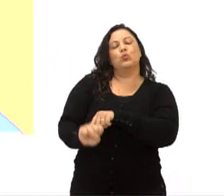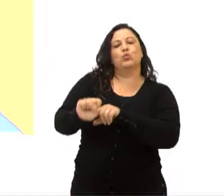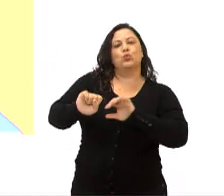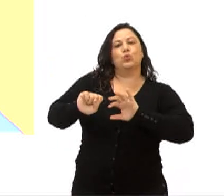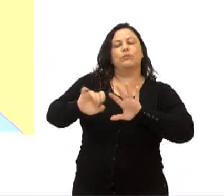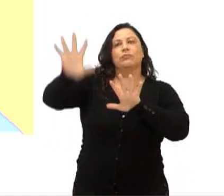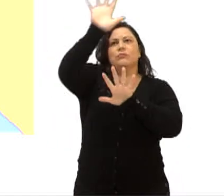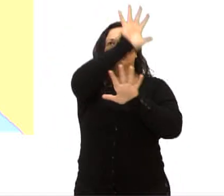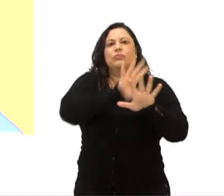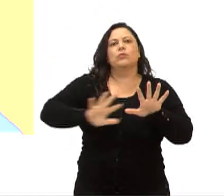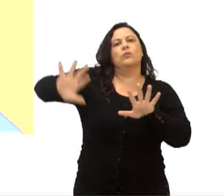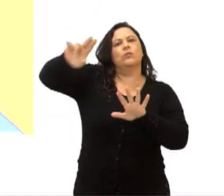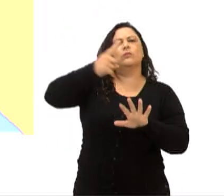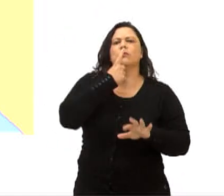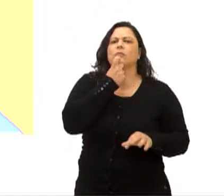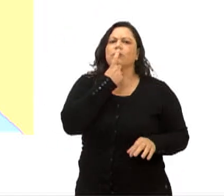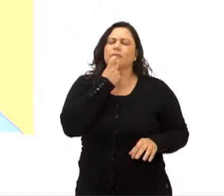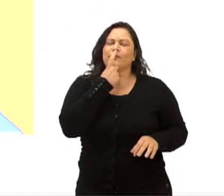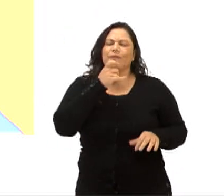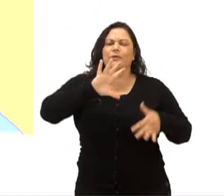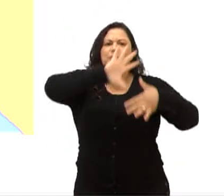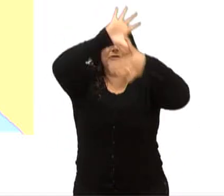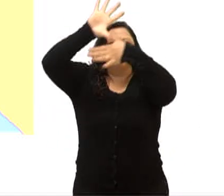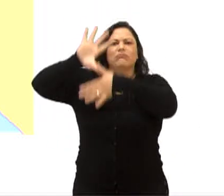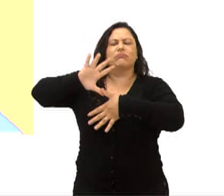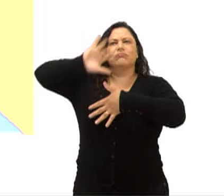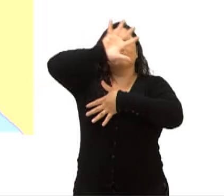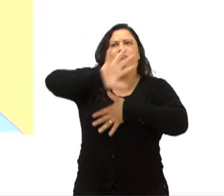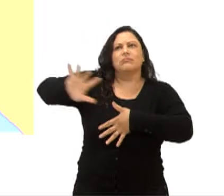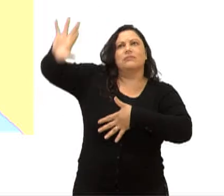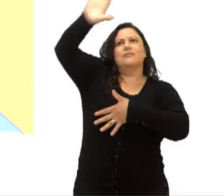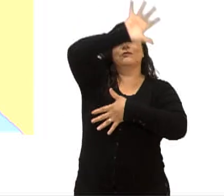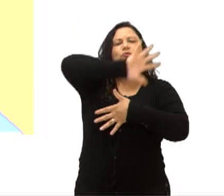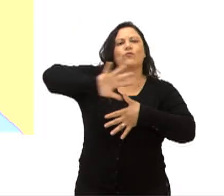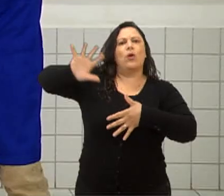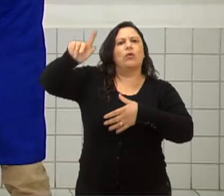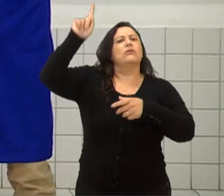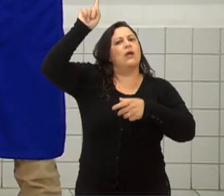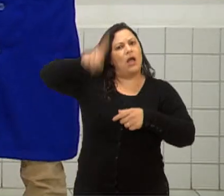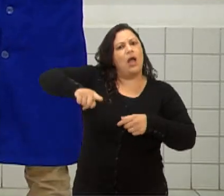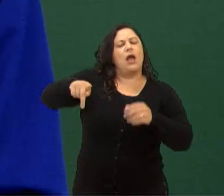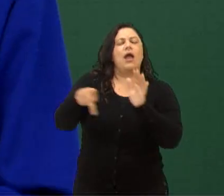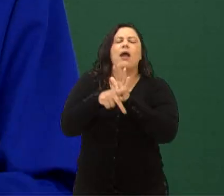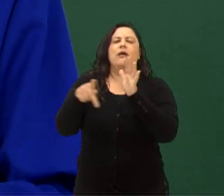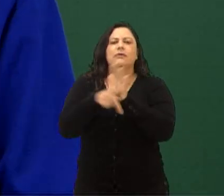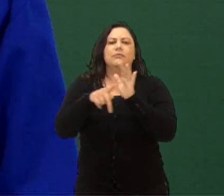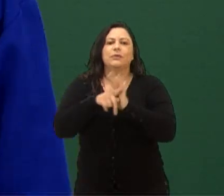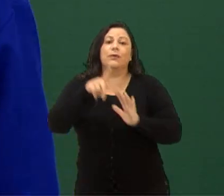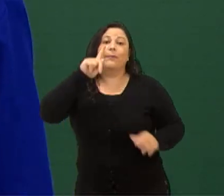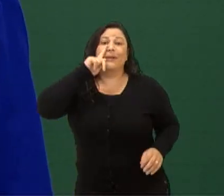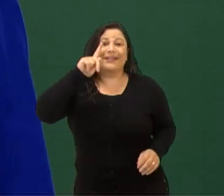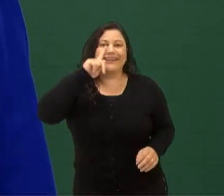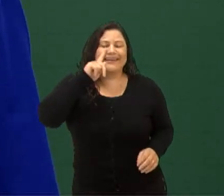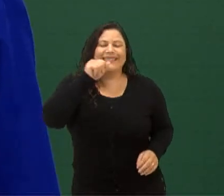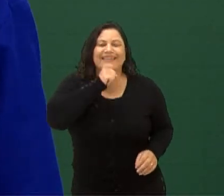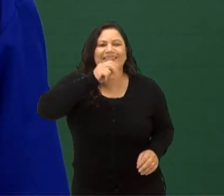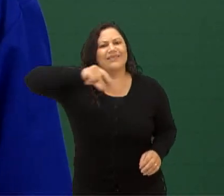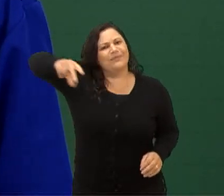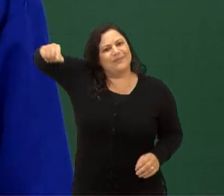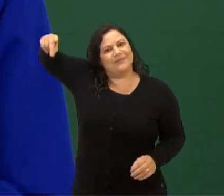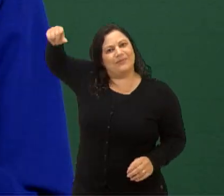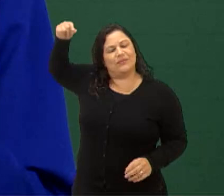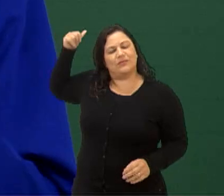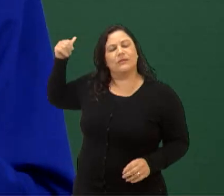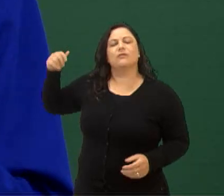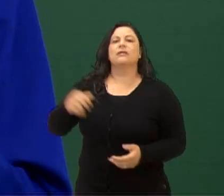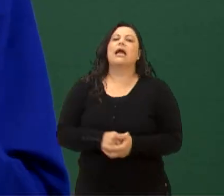região vermelhinha, ou seja, toda essa região em volta do Mediterrâneo, é o que era a Grécia lá na antiguidade grega.